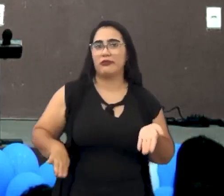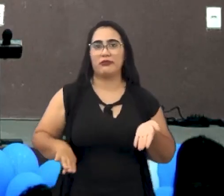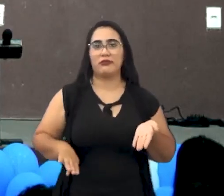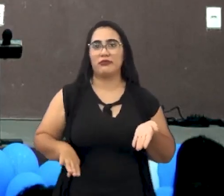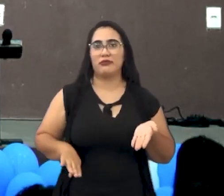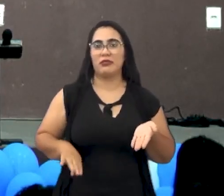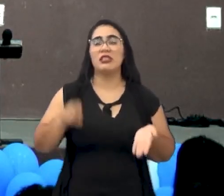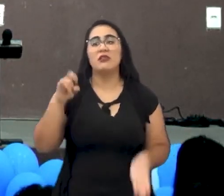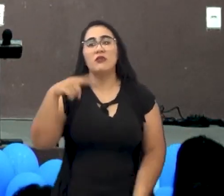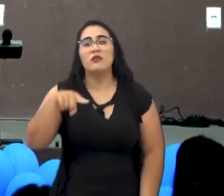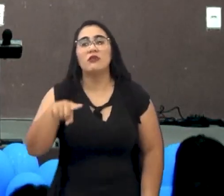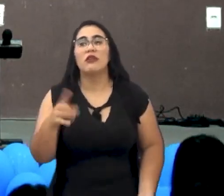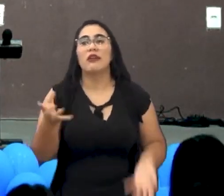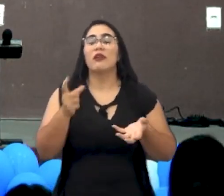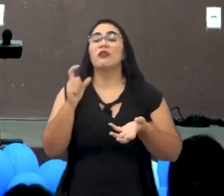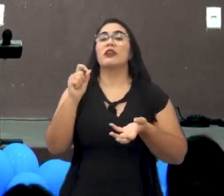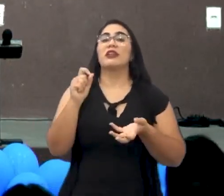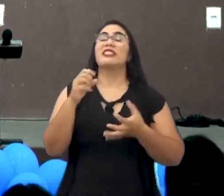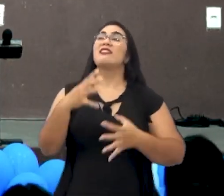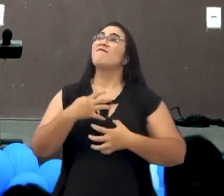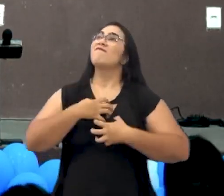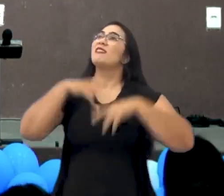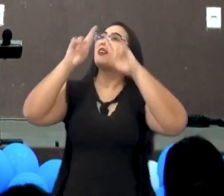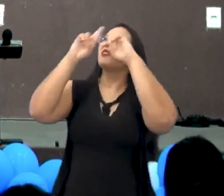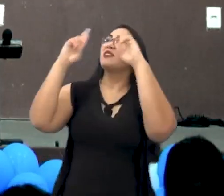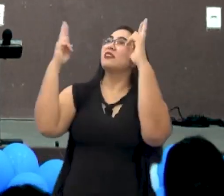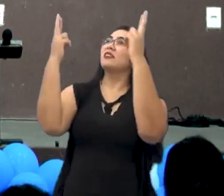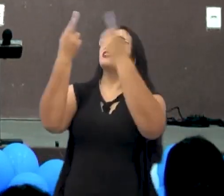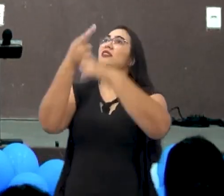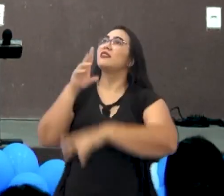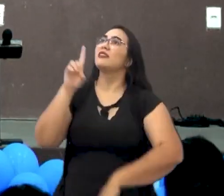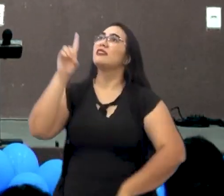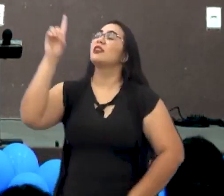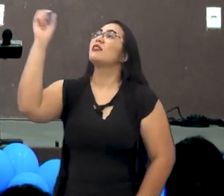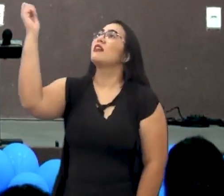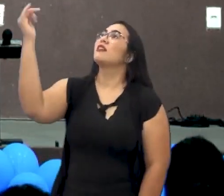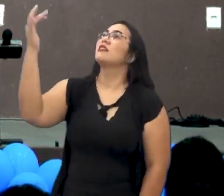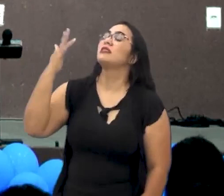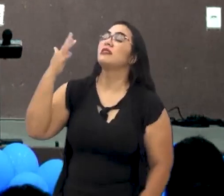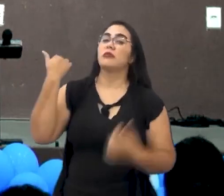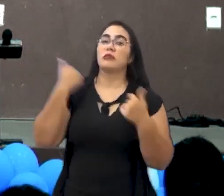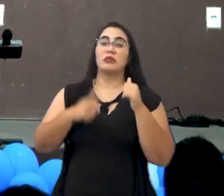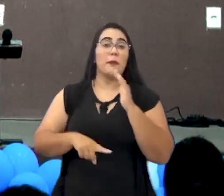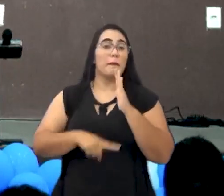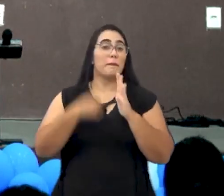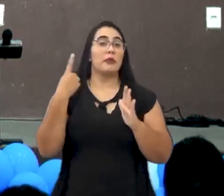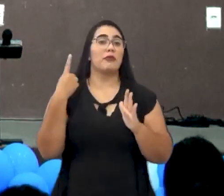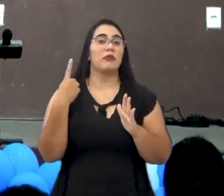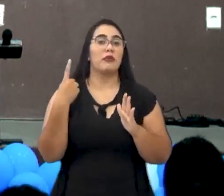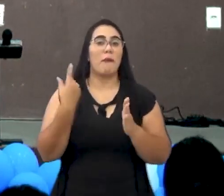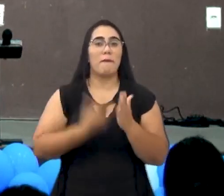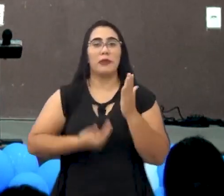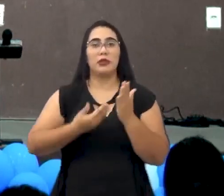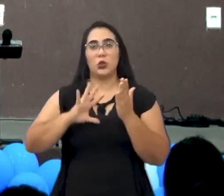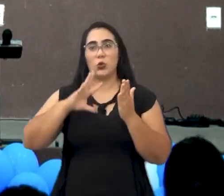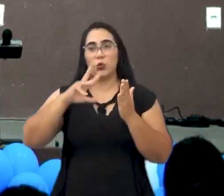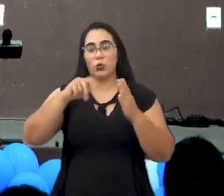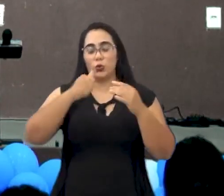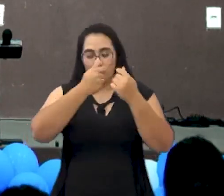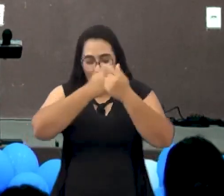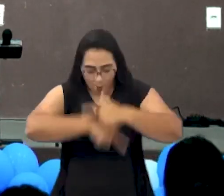Se você deseja gozar do reino de Deus, cheio da riqueza da graça, precisa primeiro perder tudo de si para ganhar tudo